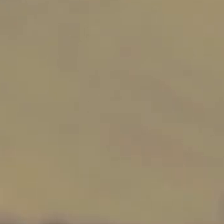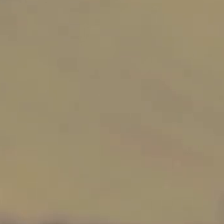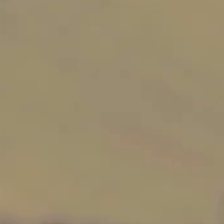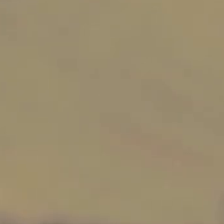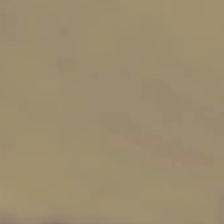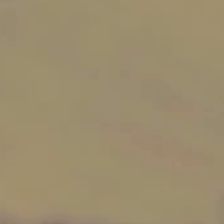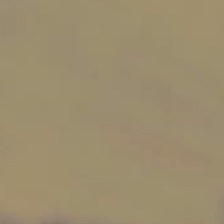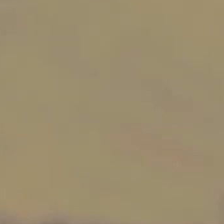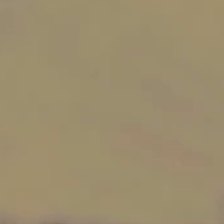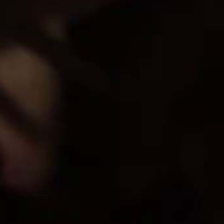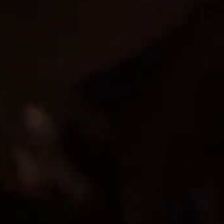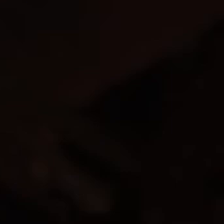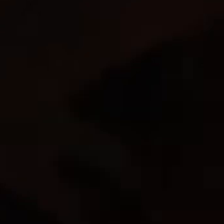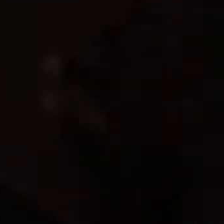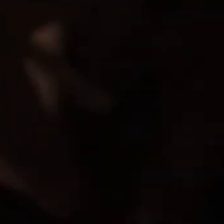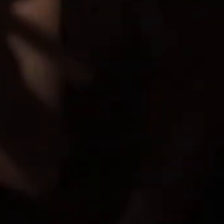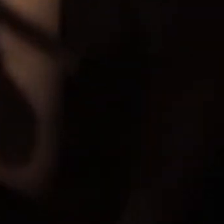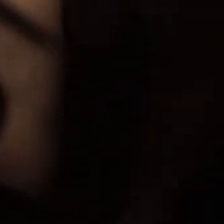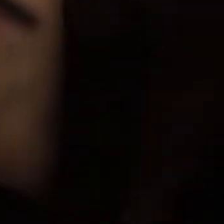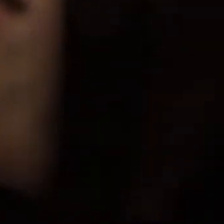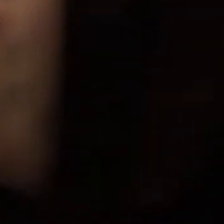Imagem de pés de homem caminhando na areia.